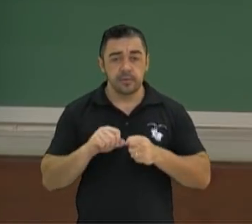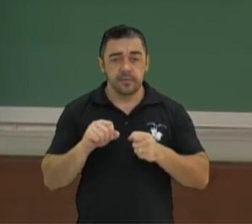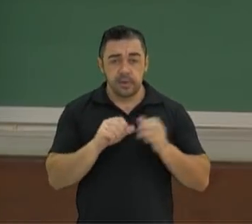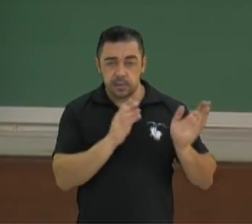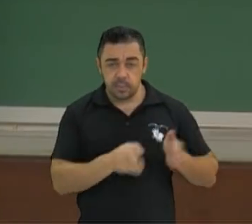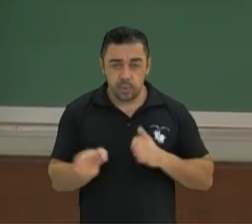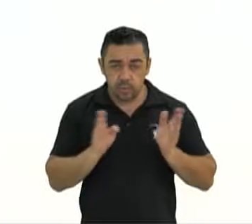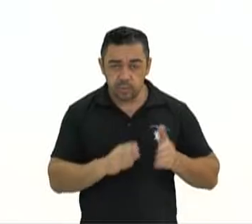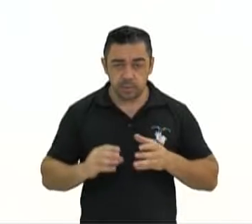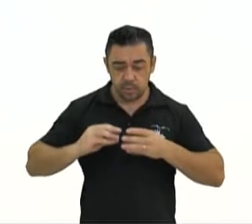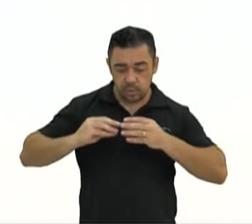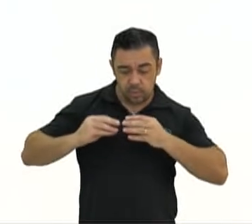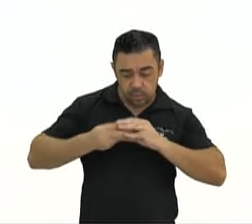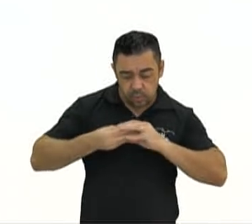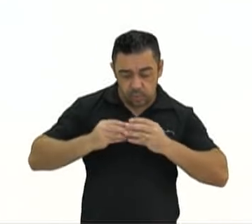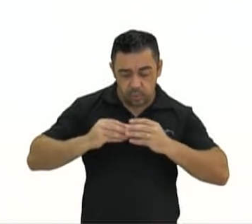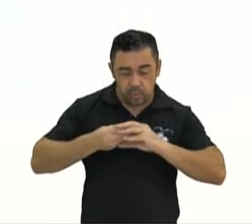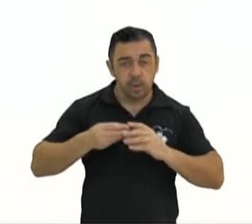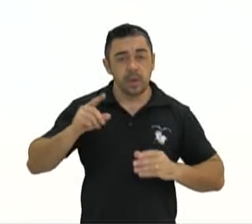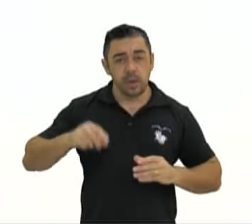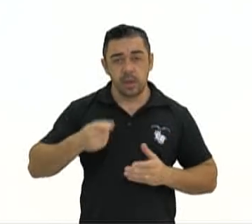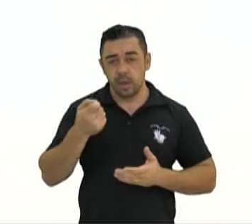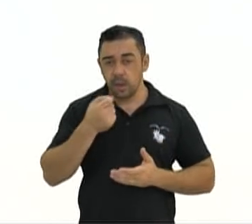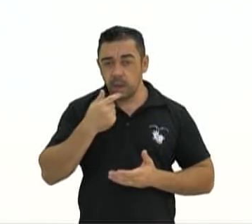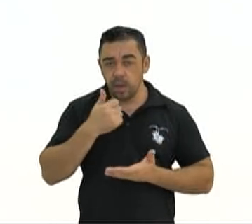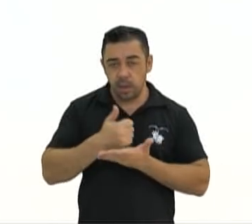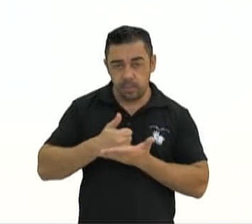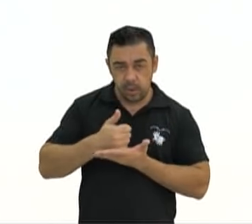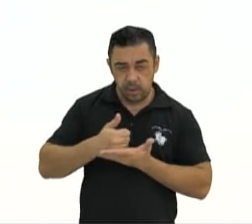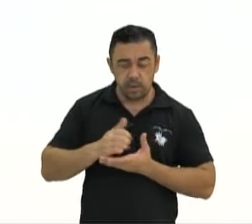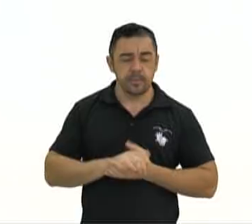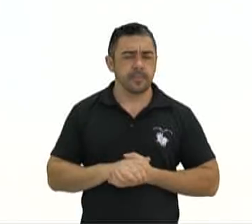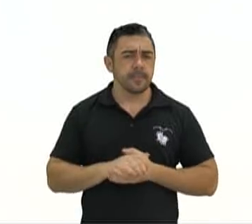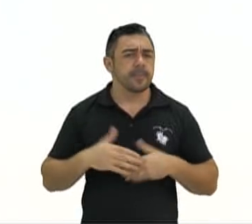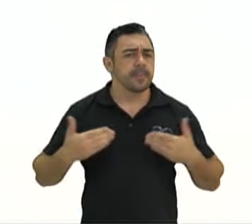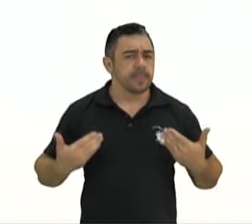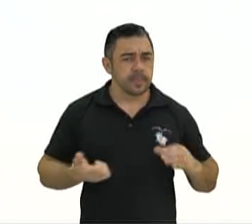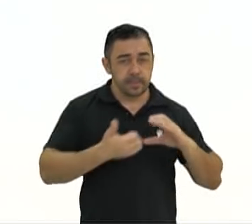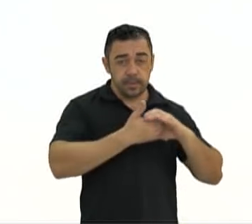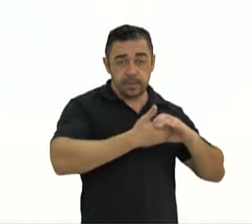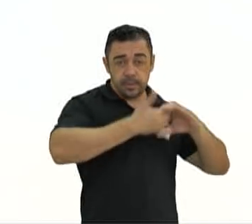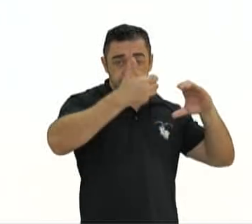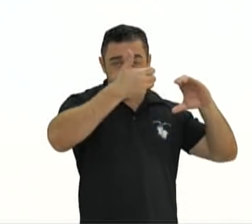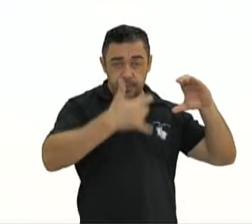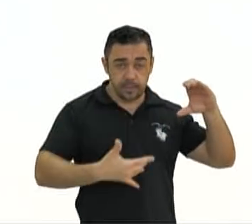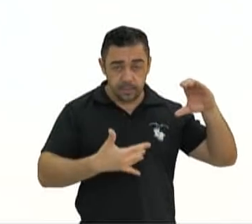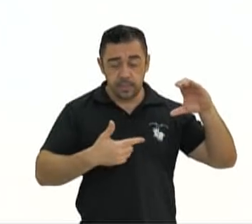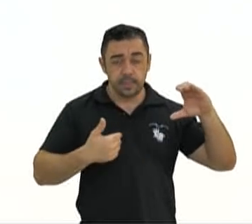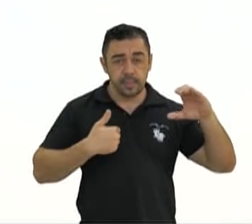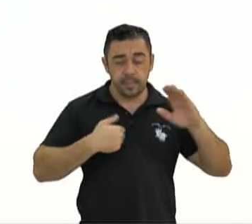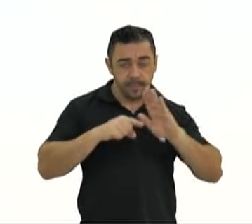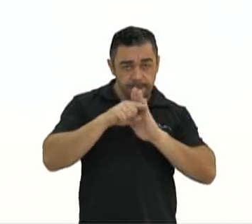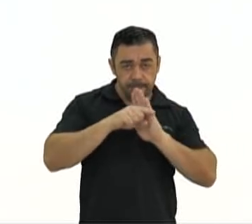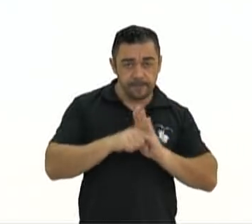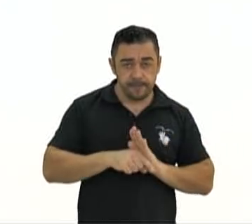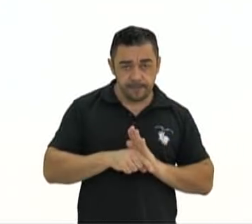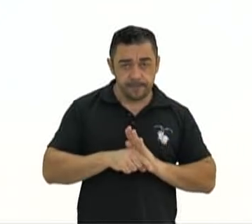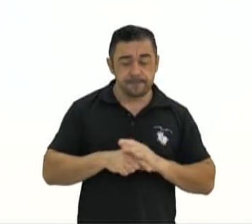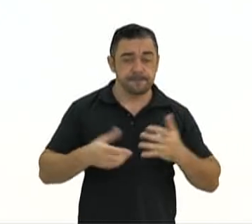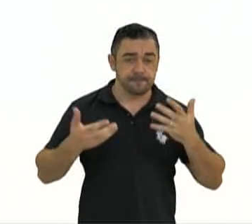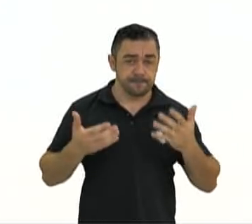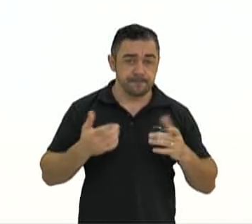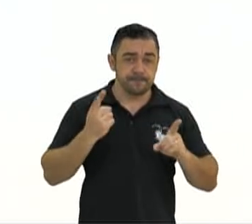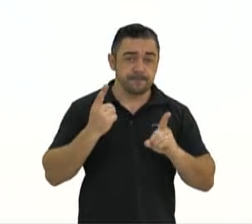de um determinado medicamento, ok? Qual é a característica? O que você está pesquisando nessa pesquisa? Você